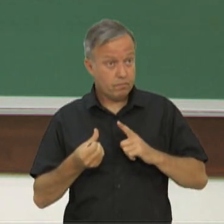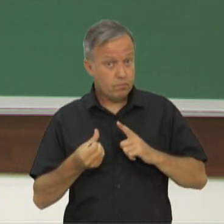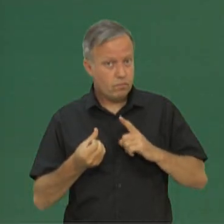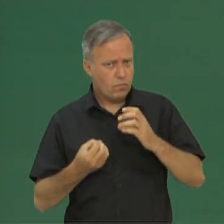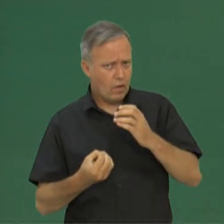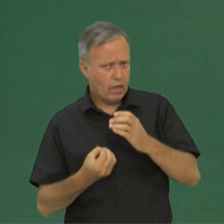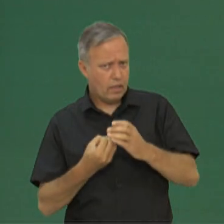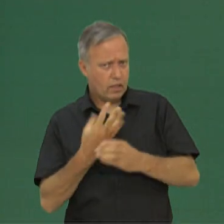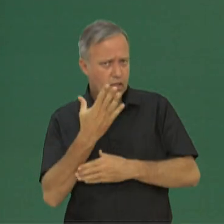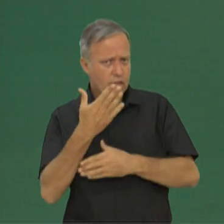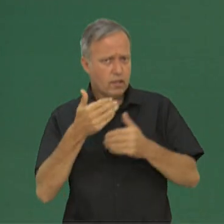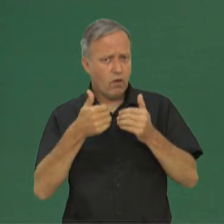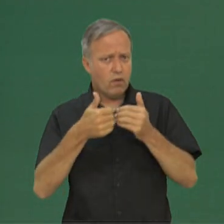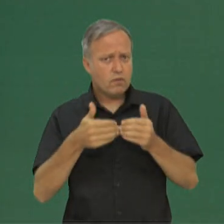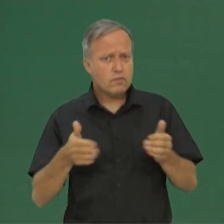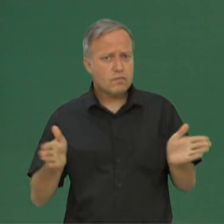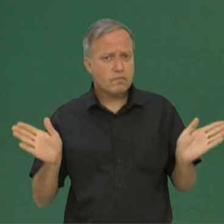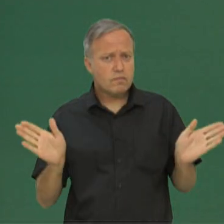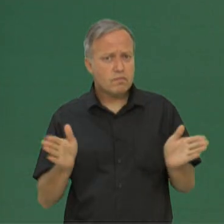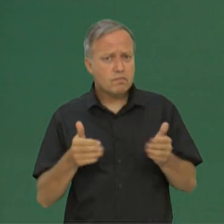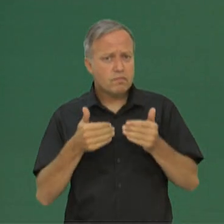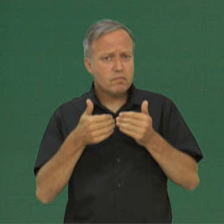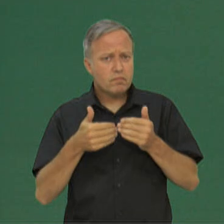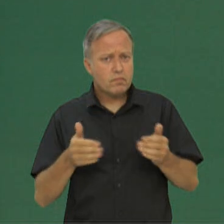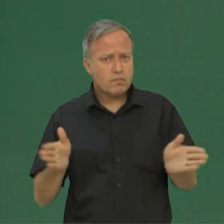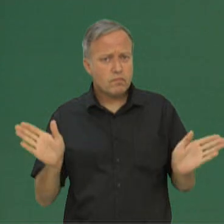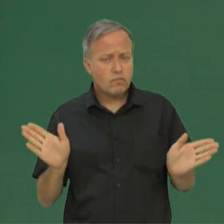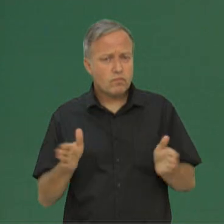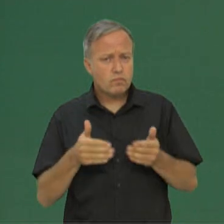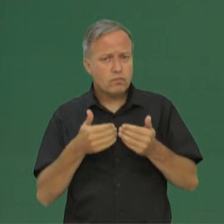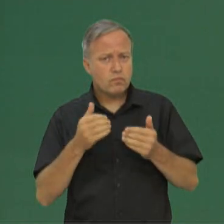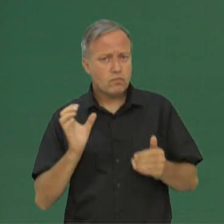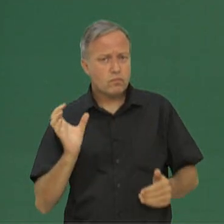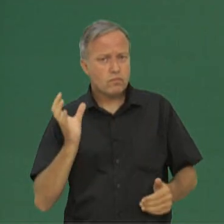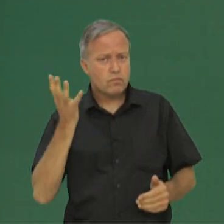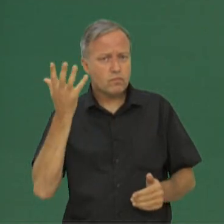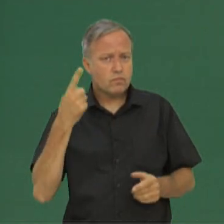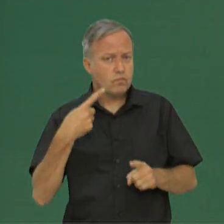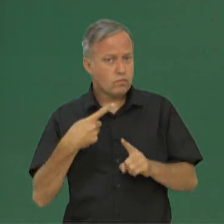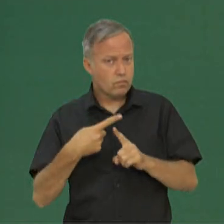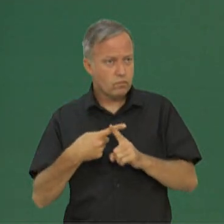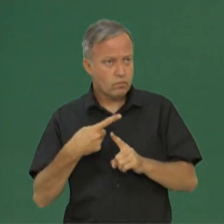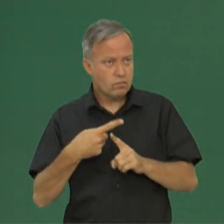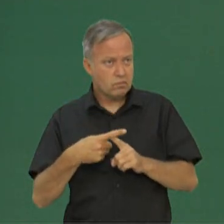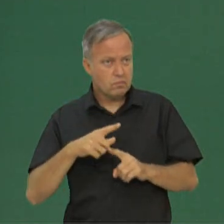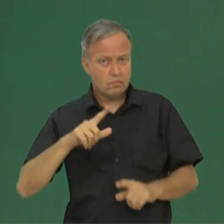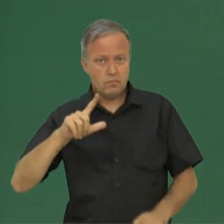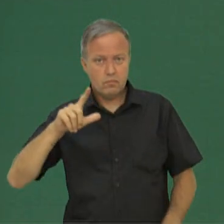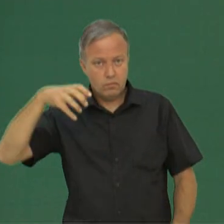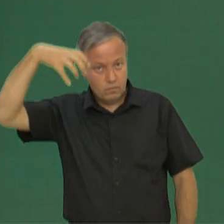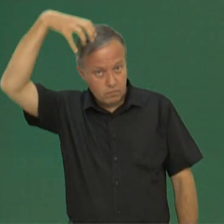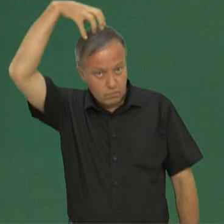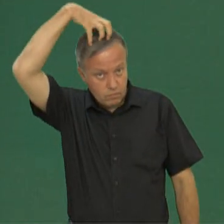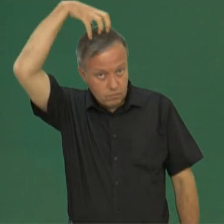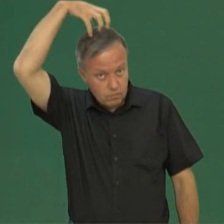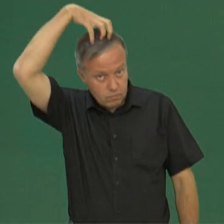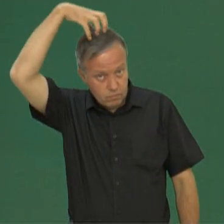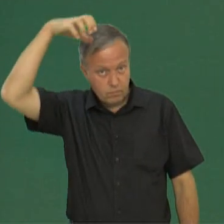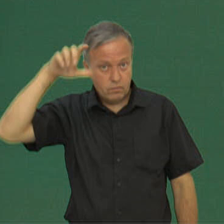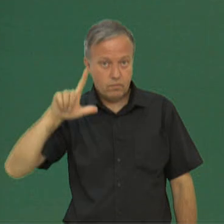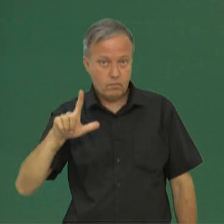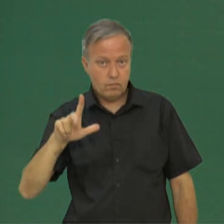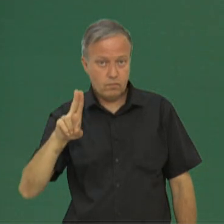como que isso se portou, pessoal? A criação do balé aconteceu por causa do Luís XIV, o rei Luís XIV da